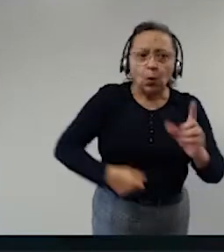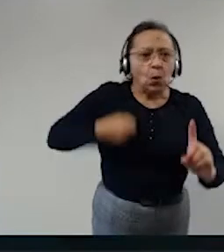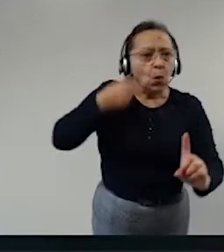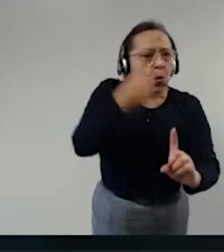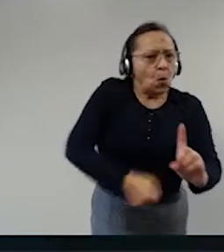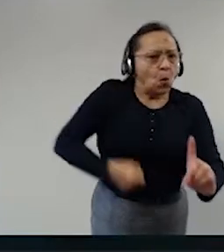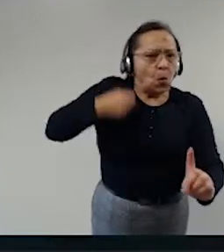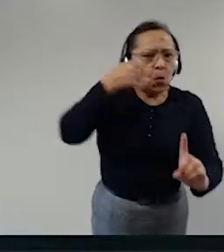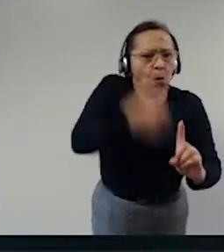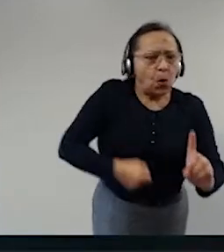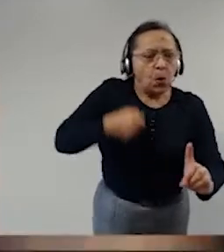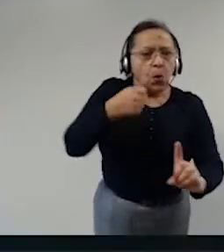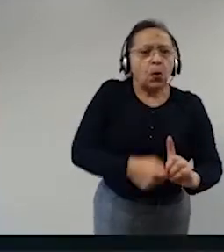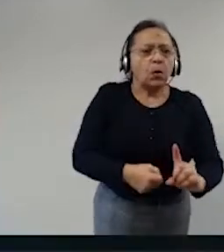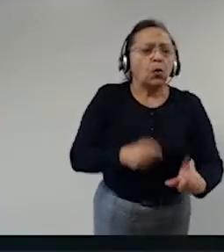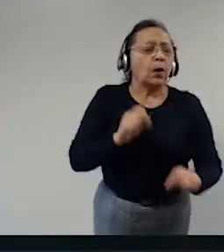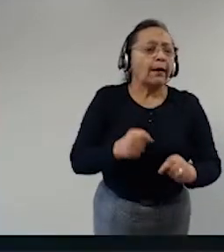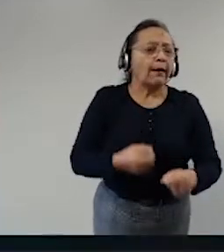anteriormente